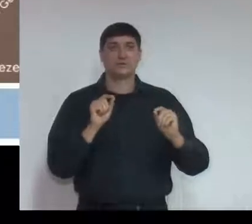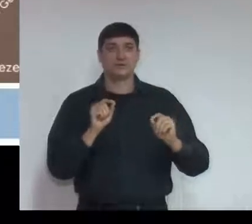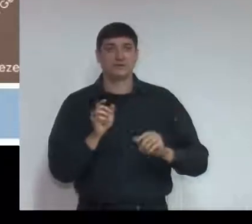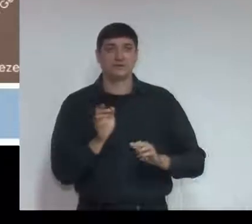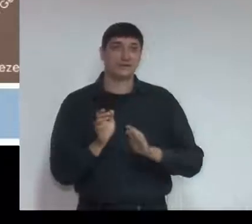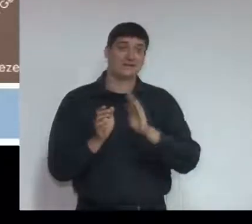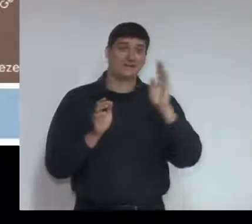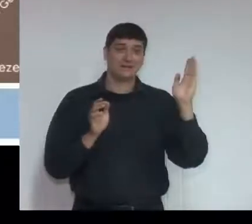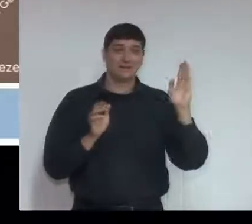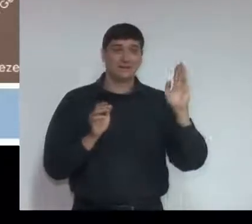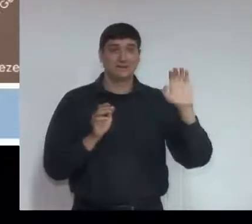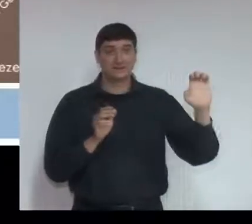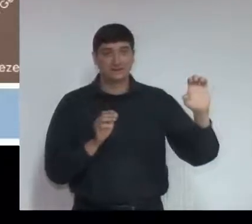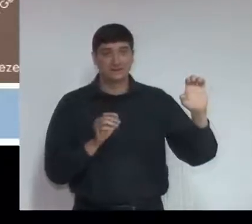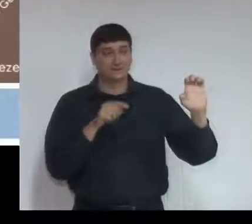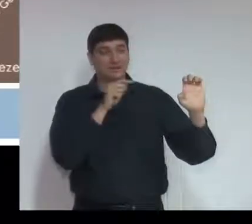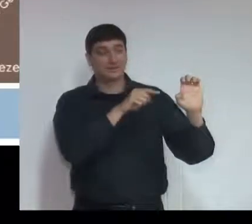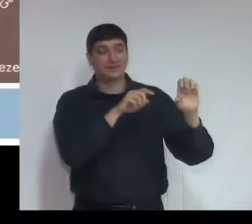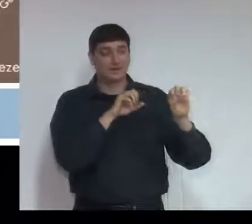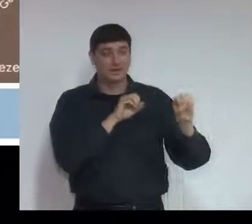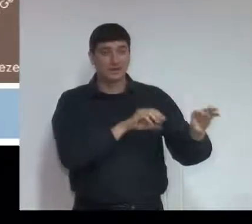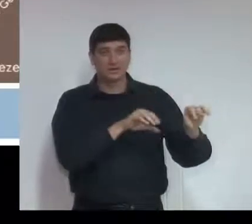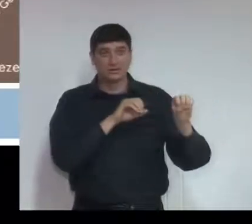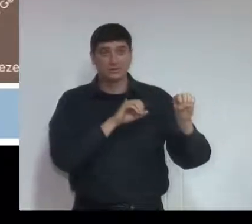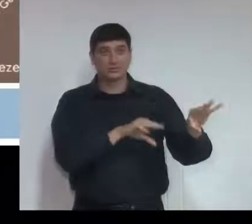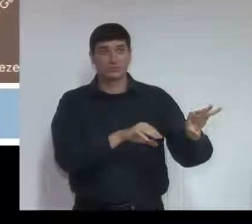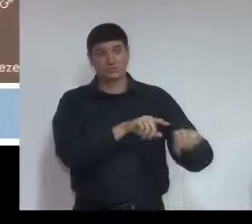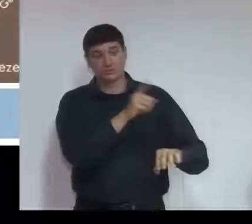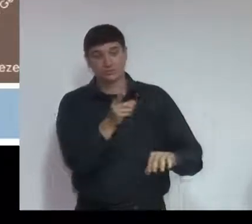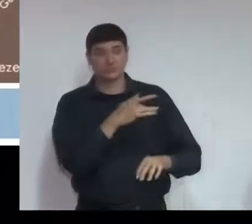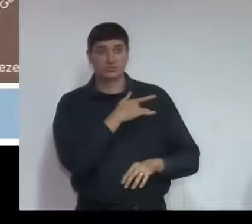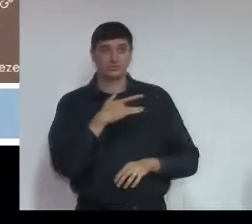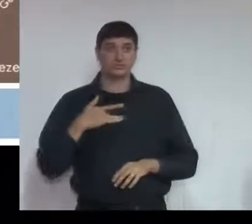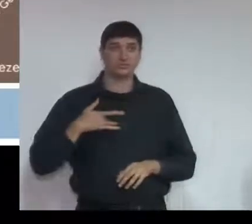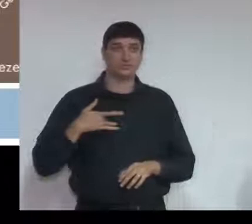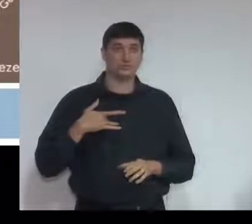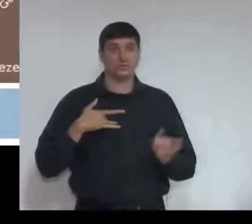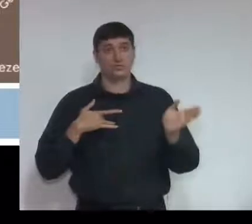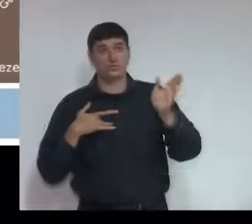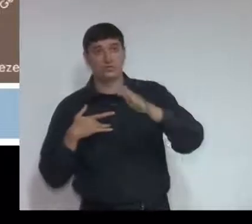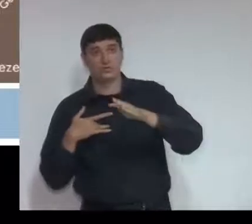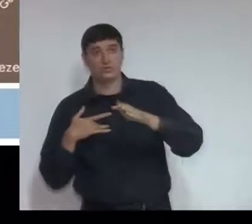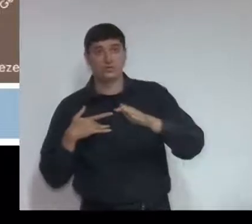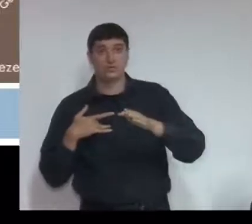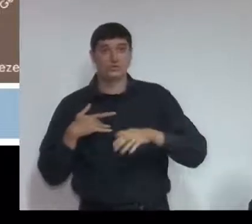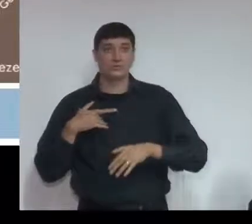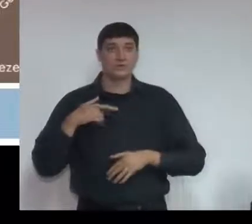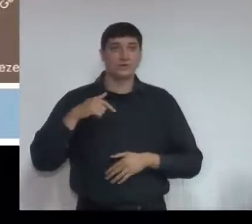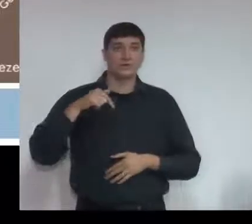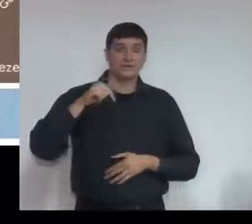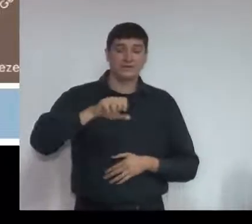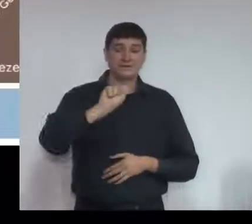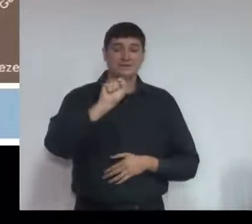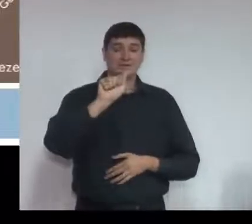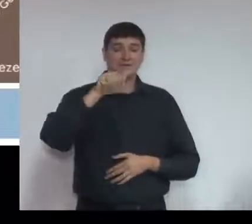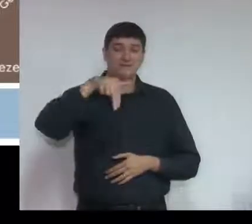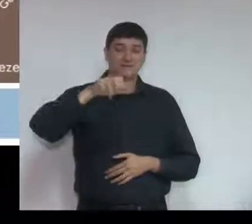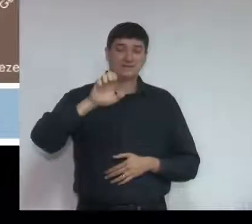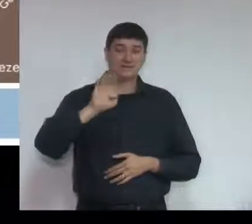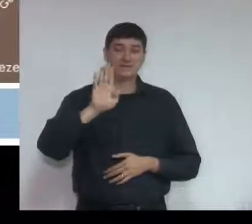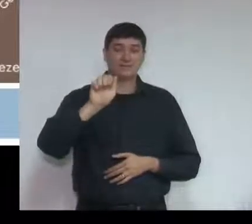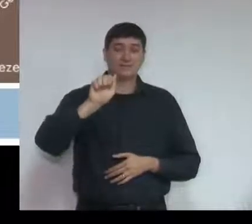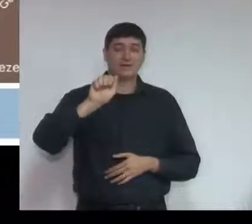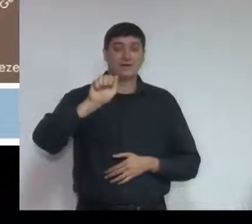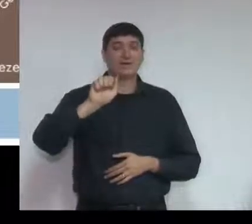a gente tem a educação, a saúde, depois a Sanebave e os